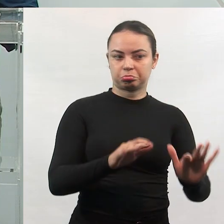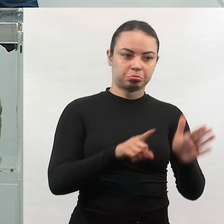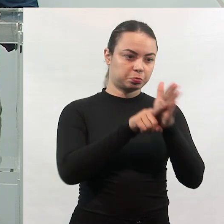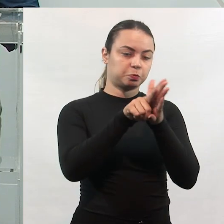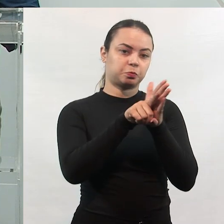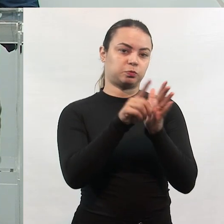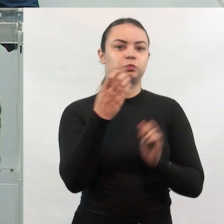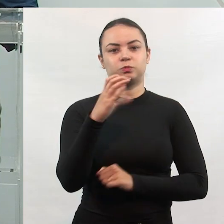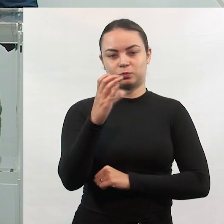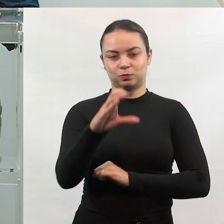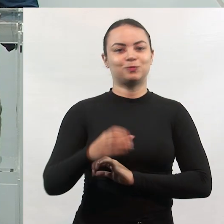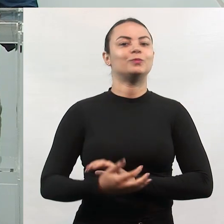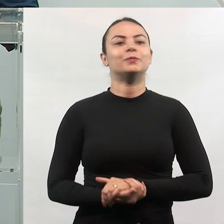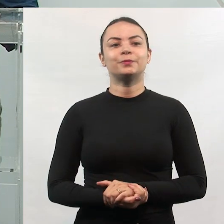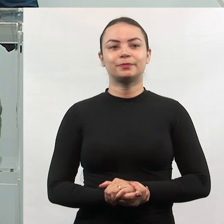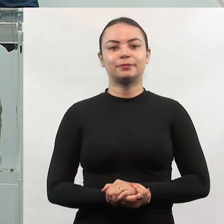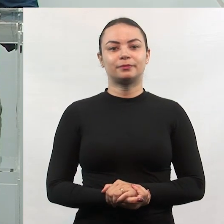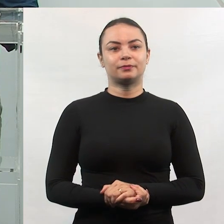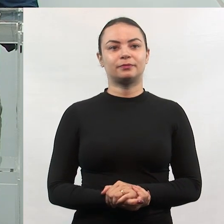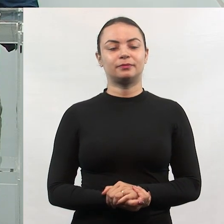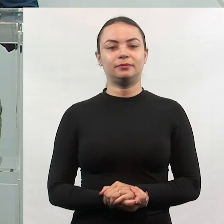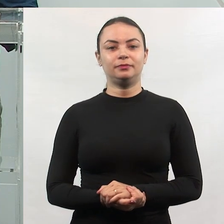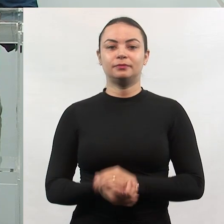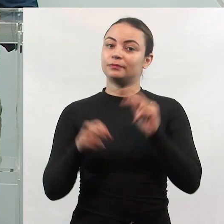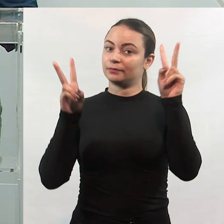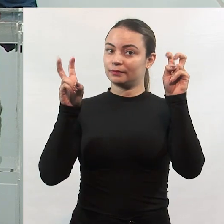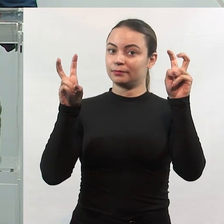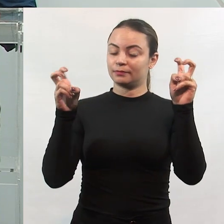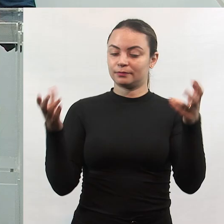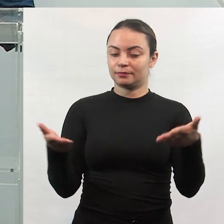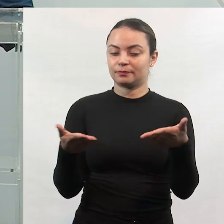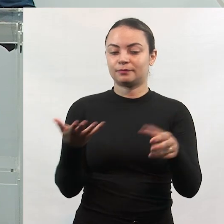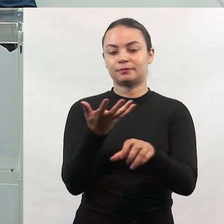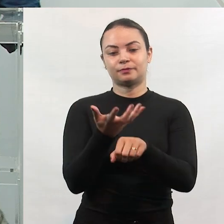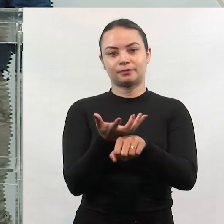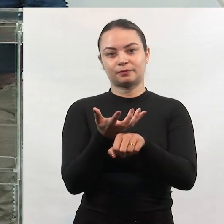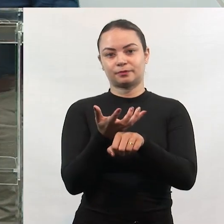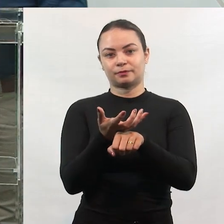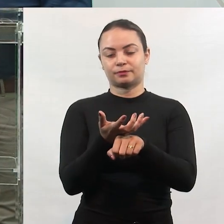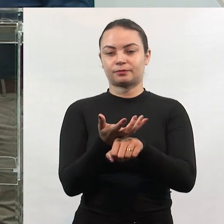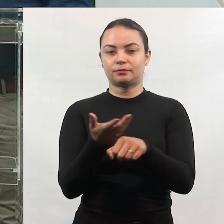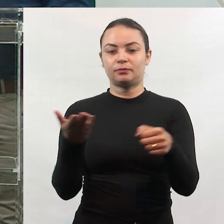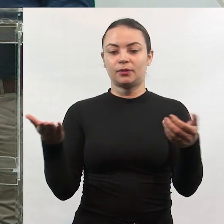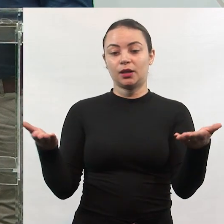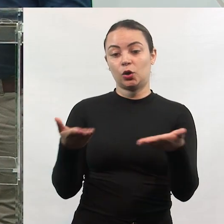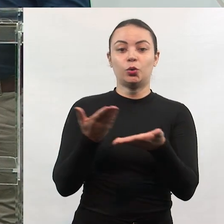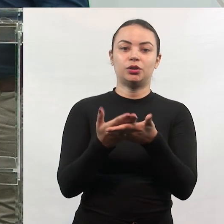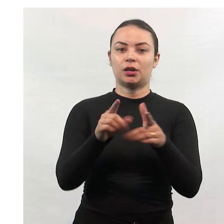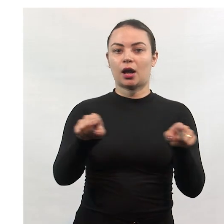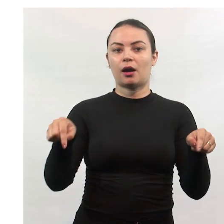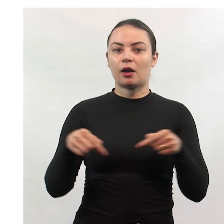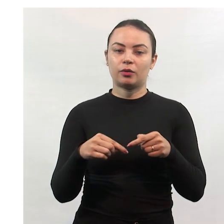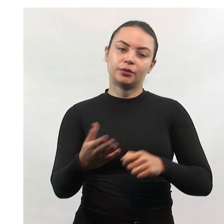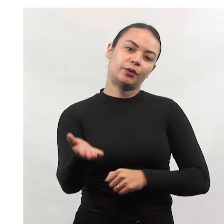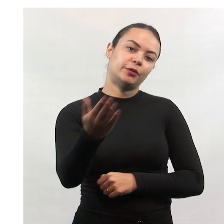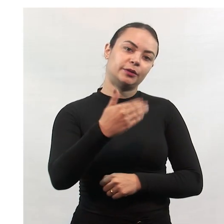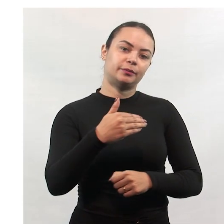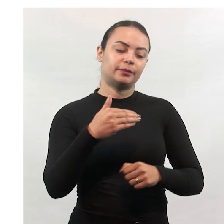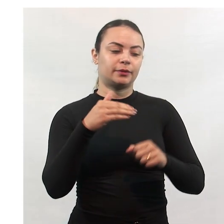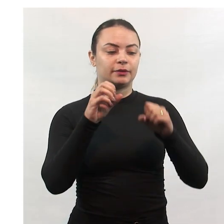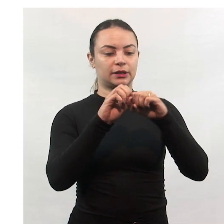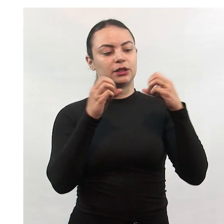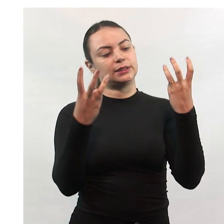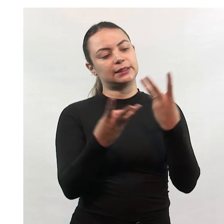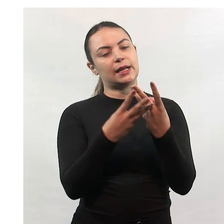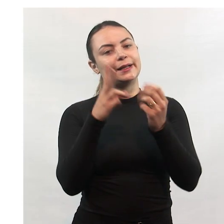de pesquisa. É um pouco que a gente vai ver hoje na nossa aula. Eu convido você a acompanhar o nosso